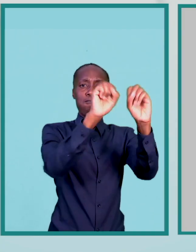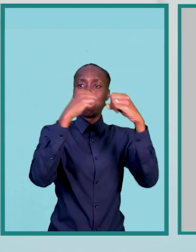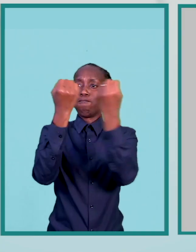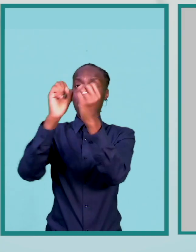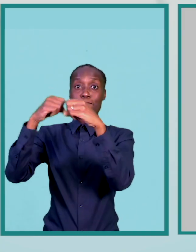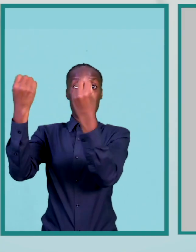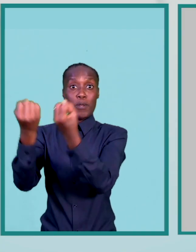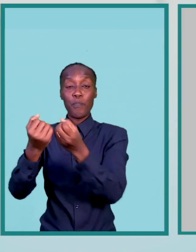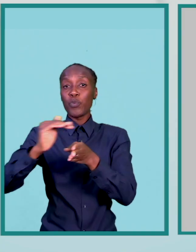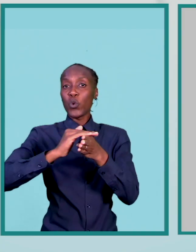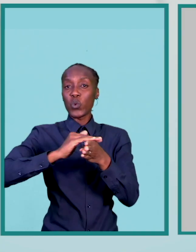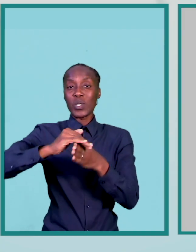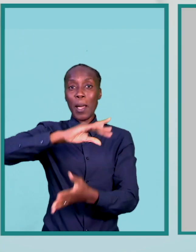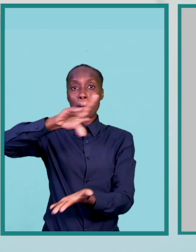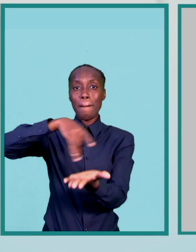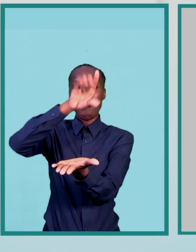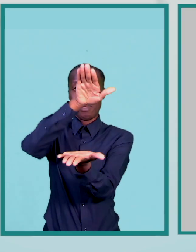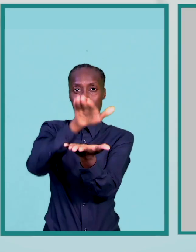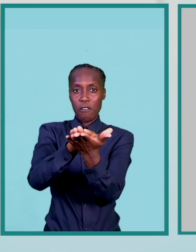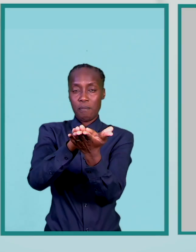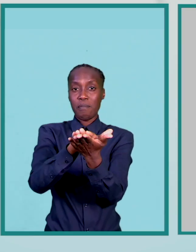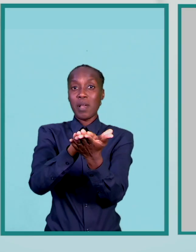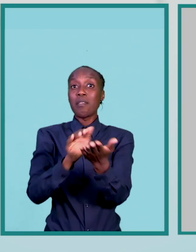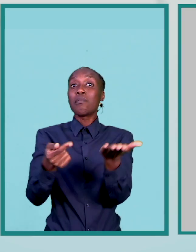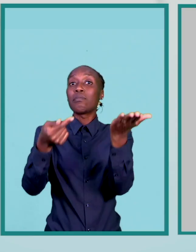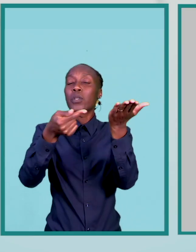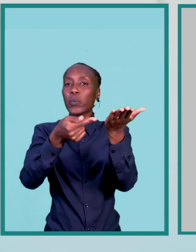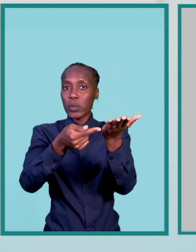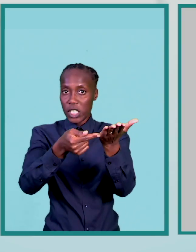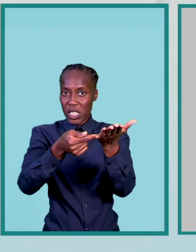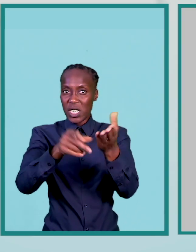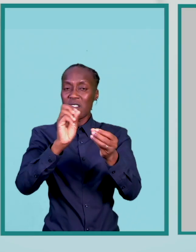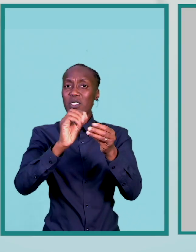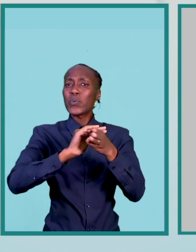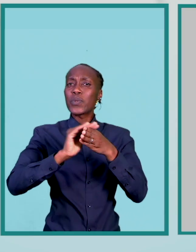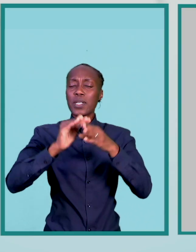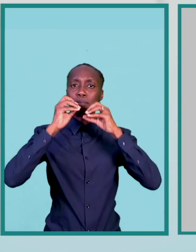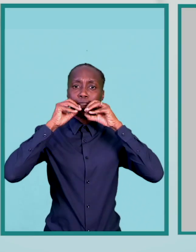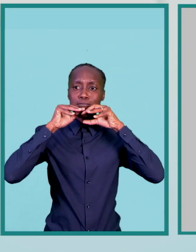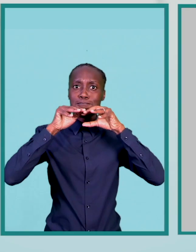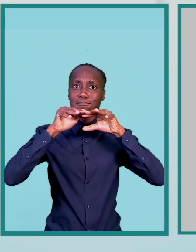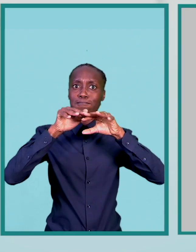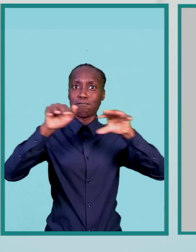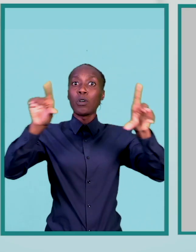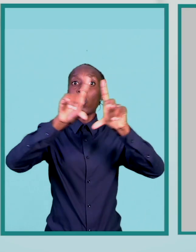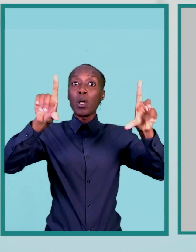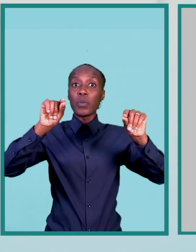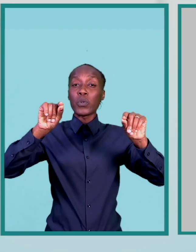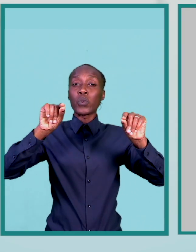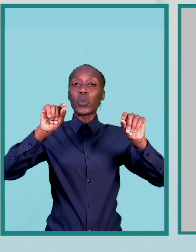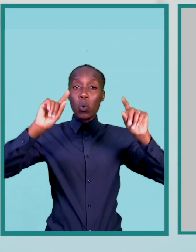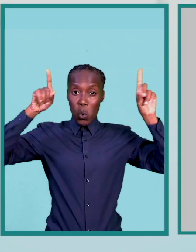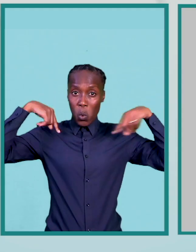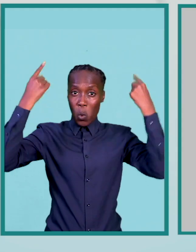das organizações, onde temos usado as plataformas digitais para o bom uso, que é fazer chegar esta informação das